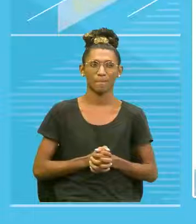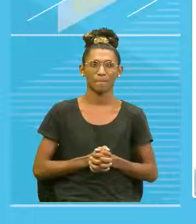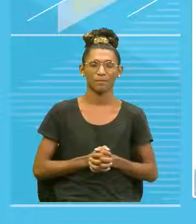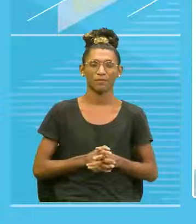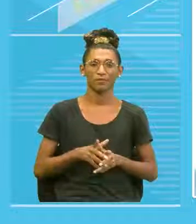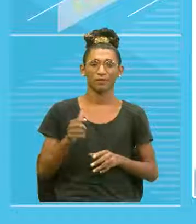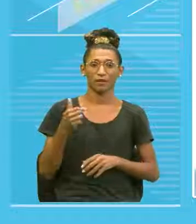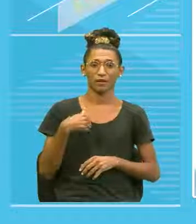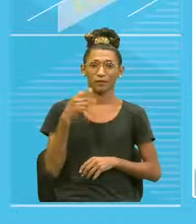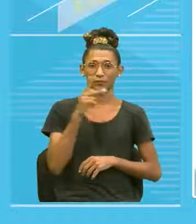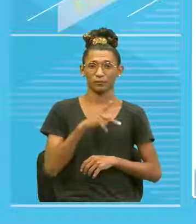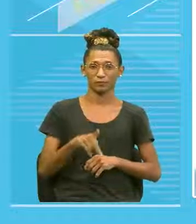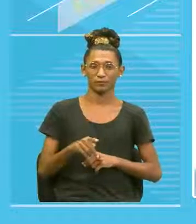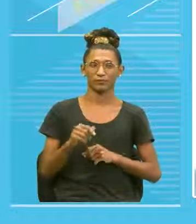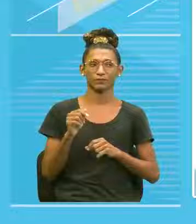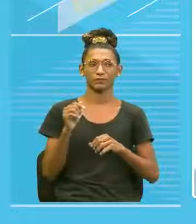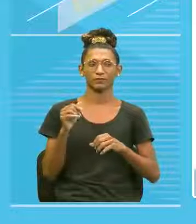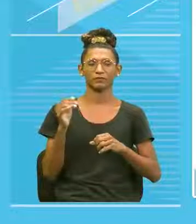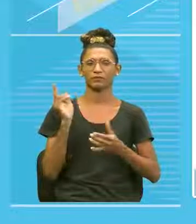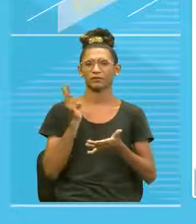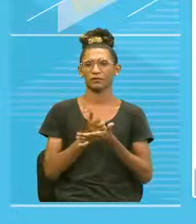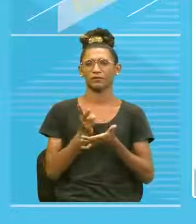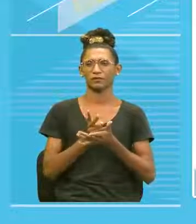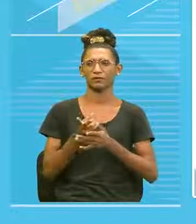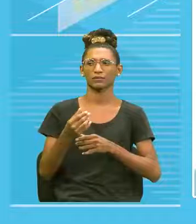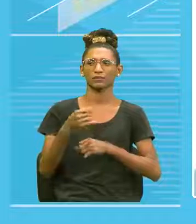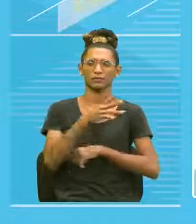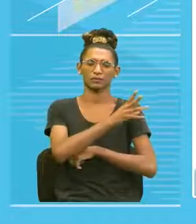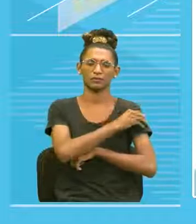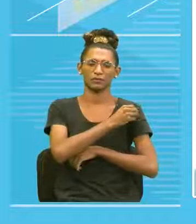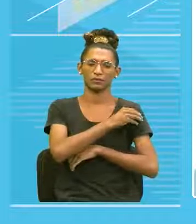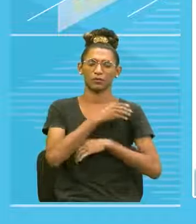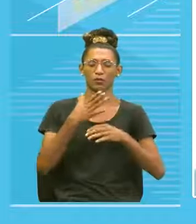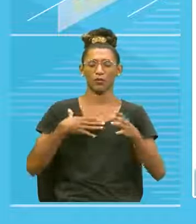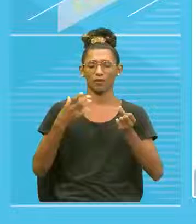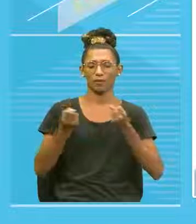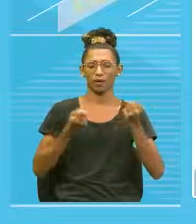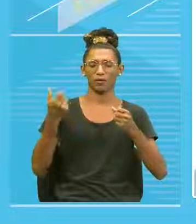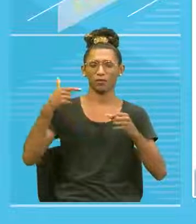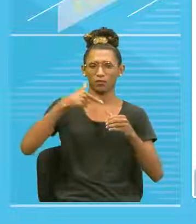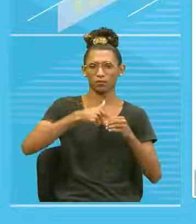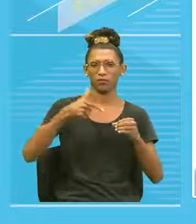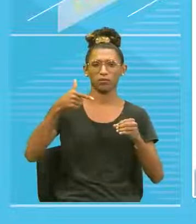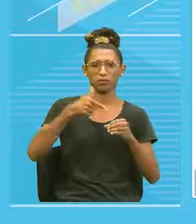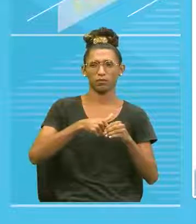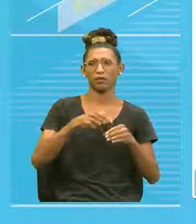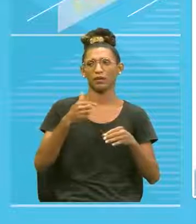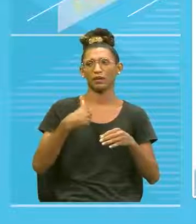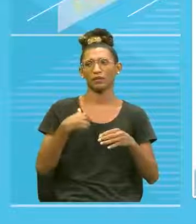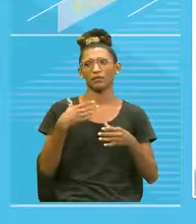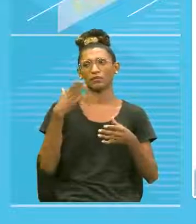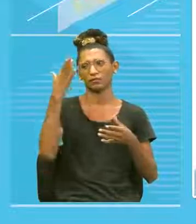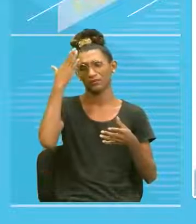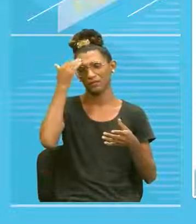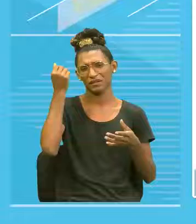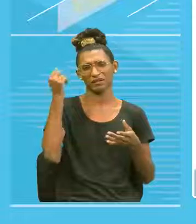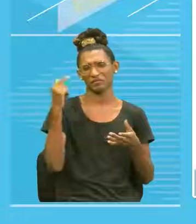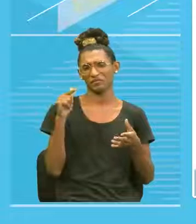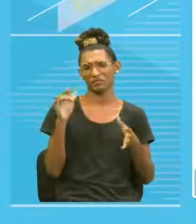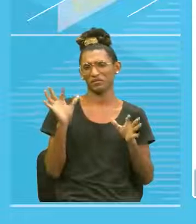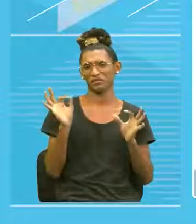eu constantemente abastecidas com algo e mesmo sabendo que eu não vou ter ganho